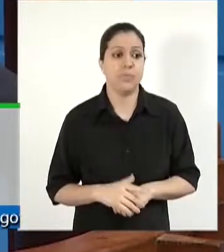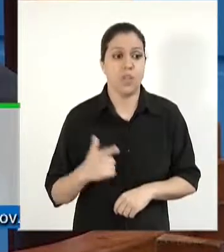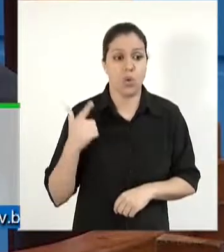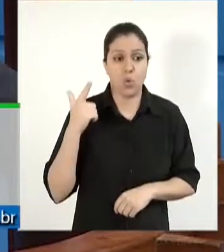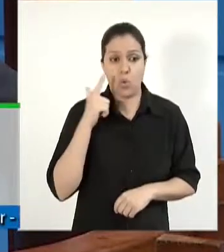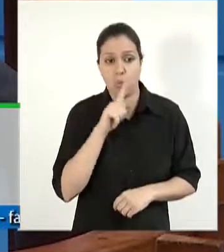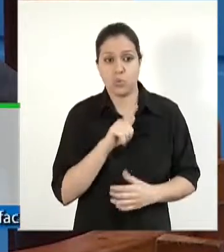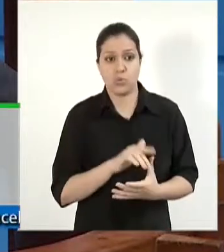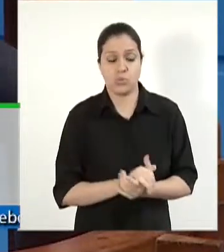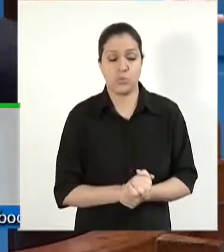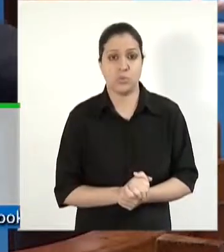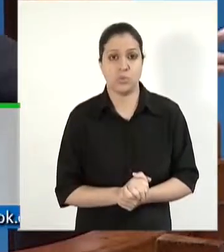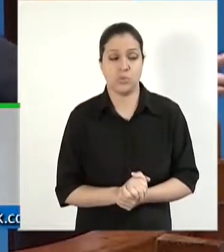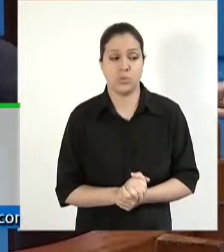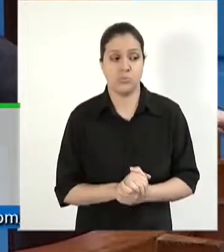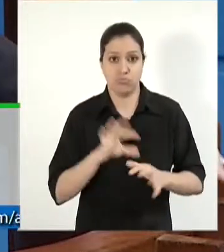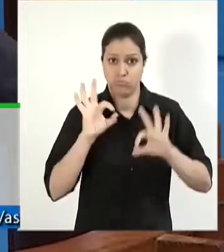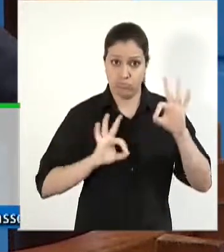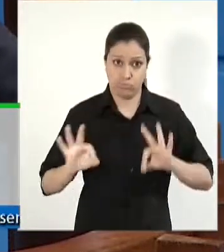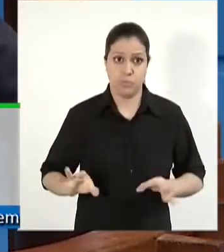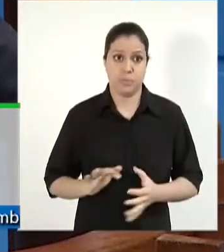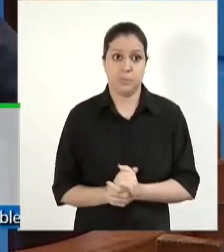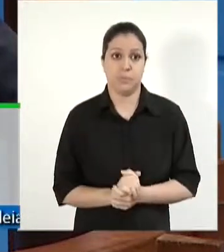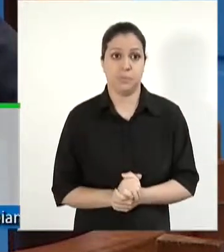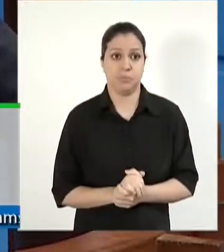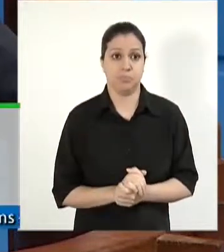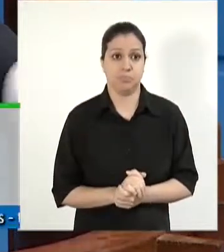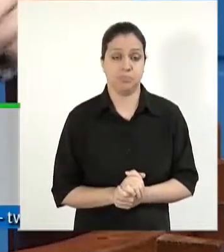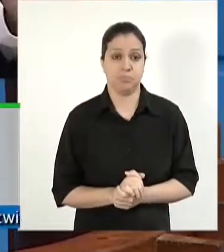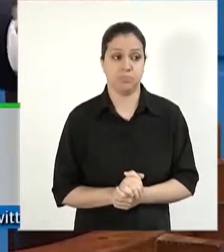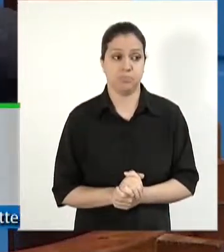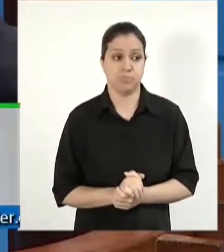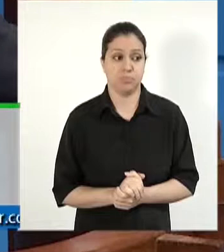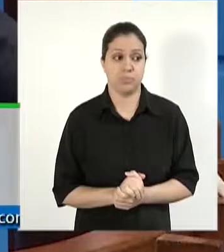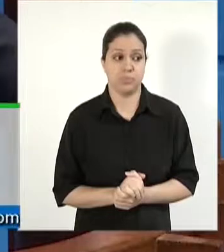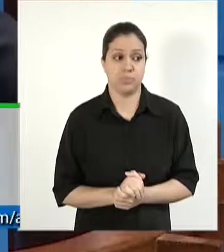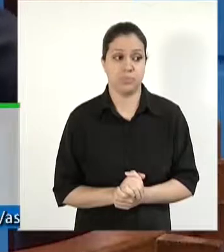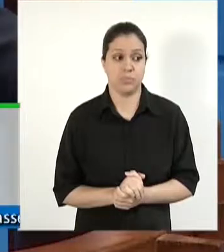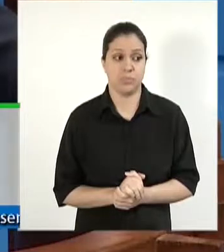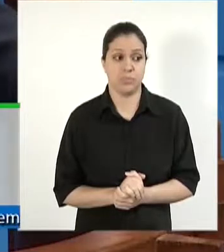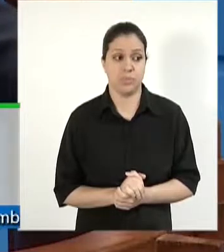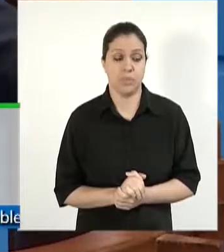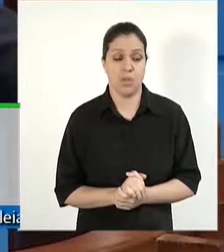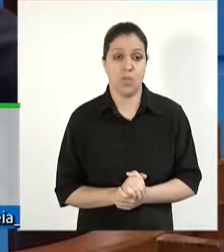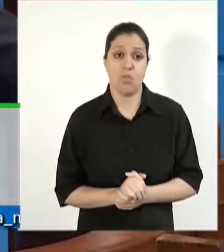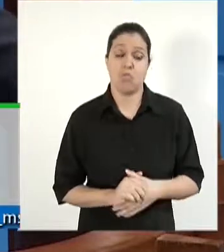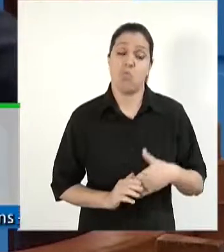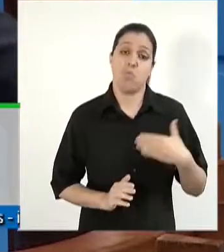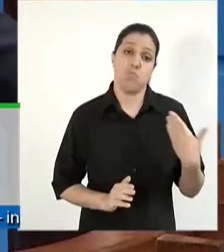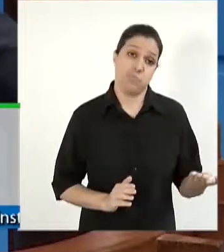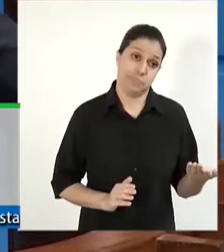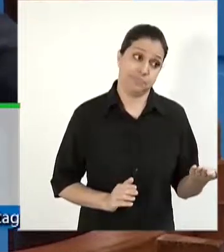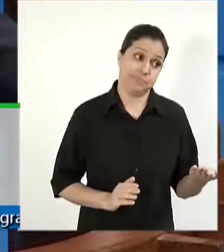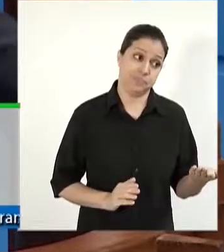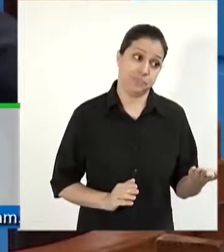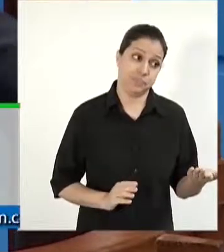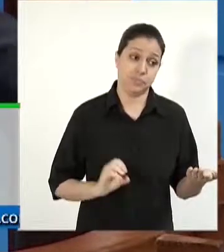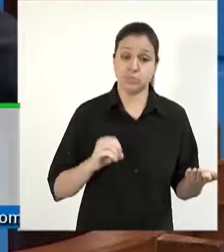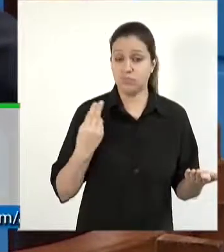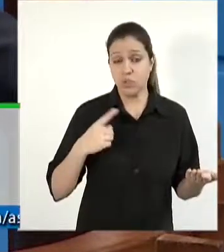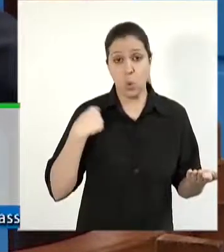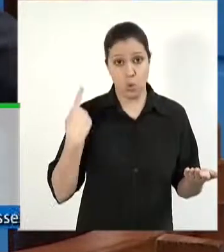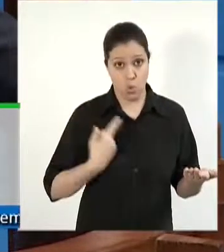definir. Então, das duas, uma. Ignoremos aqui a existência de um regimento